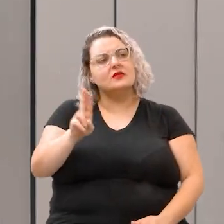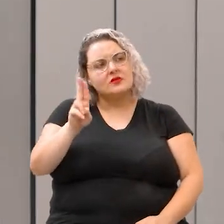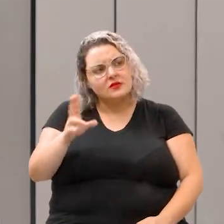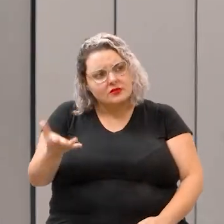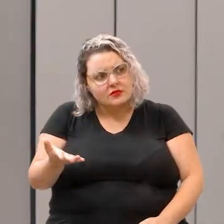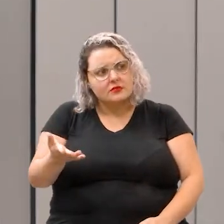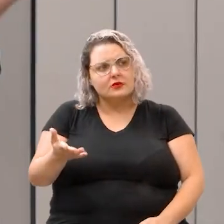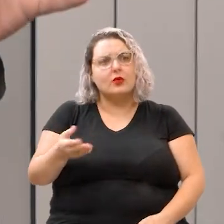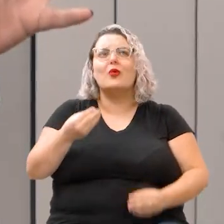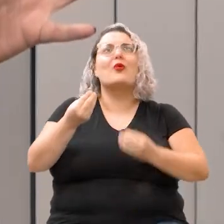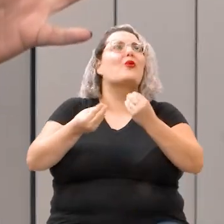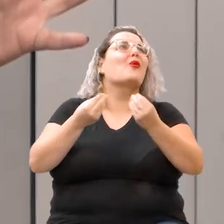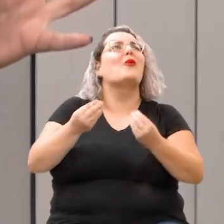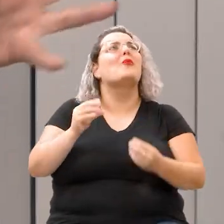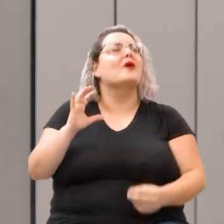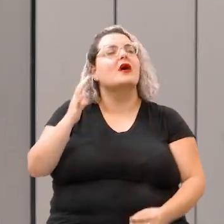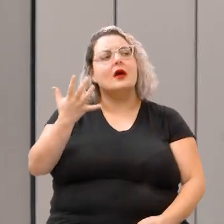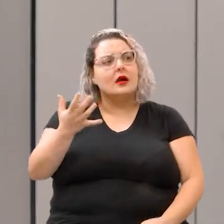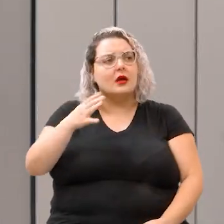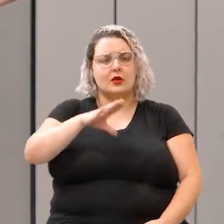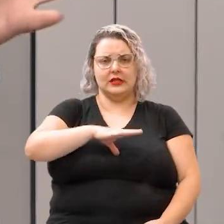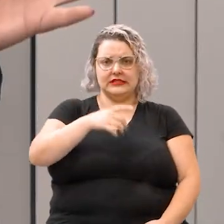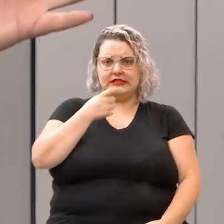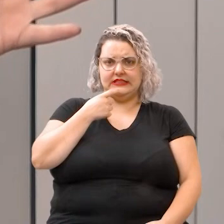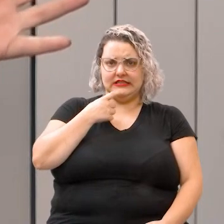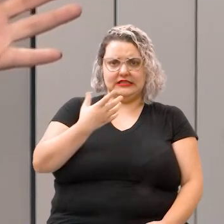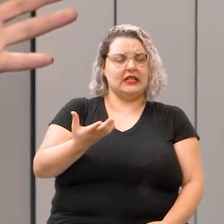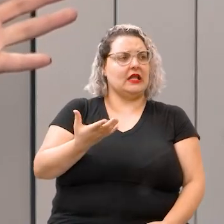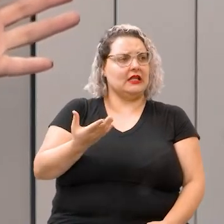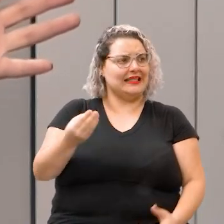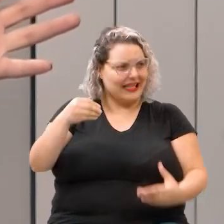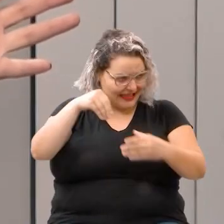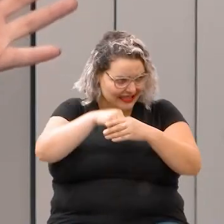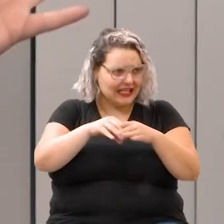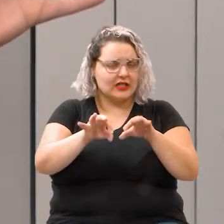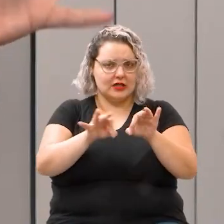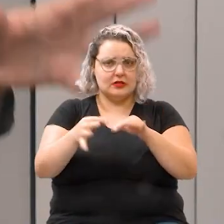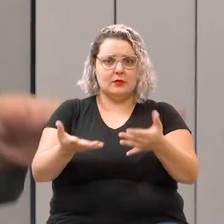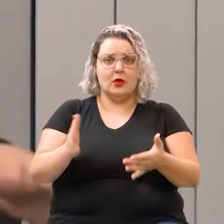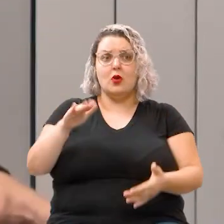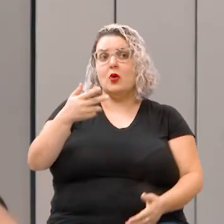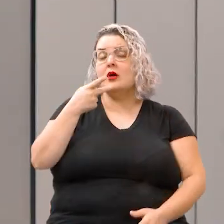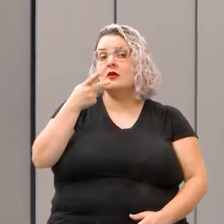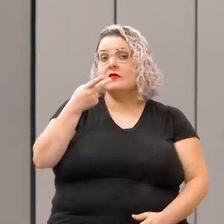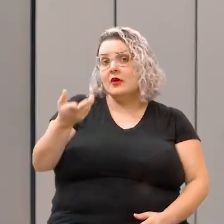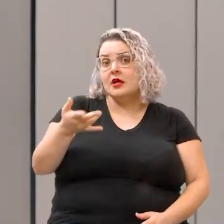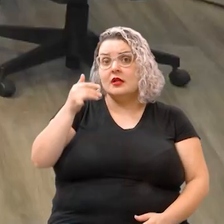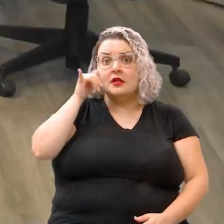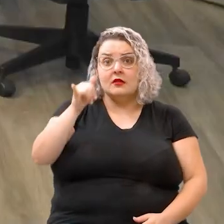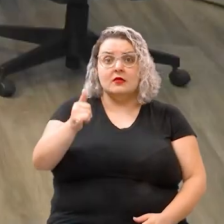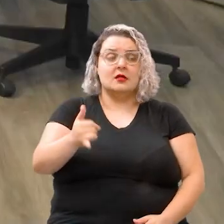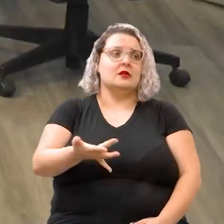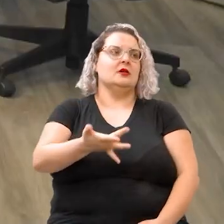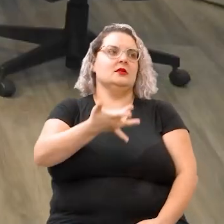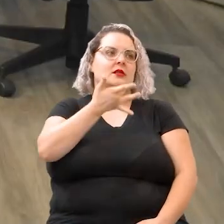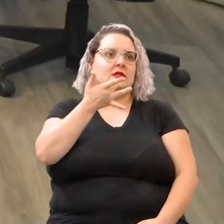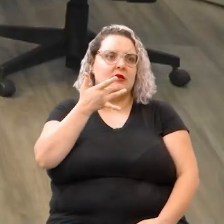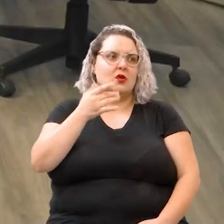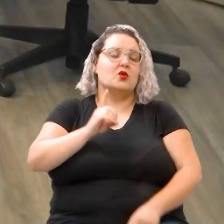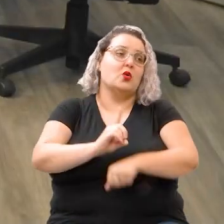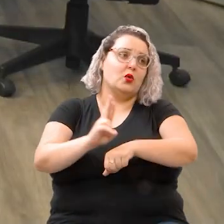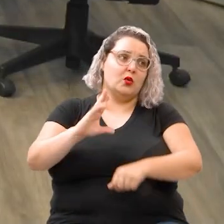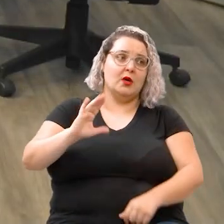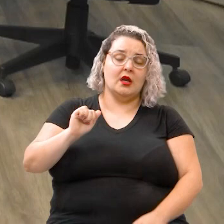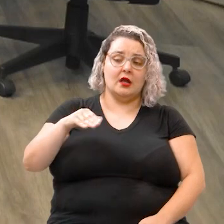implementado, como que Campinas está dentro desse programa quando a gente fala na prevenção, doutora Camila?